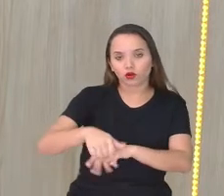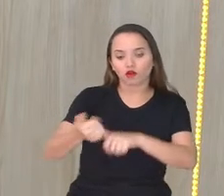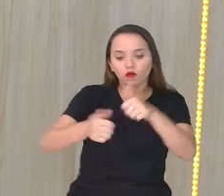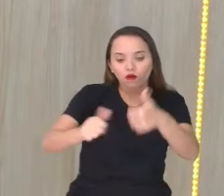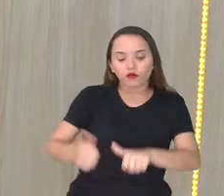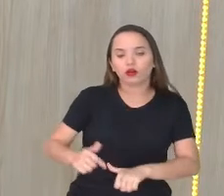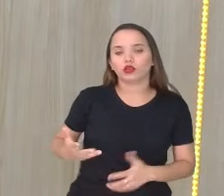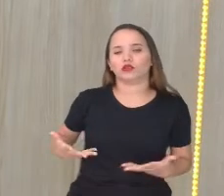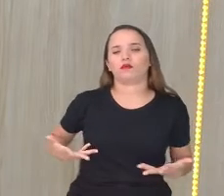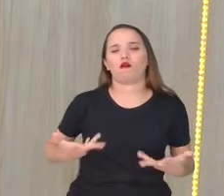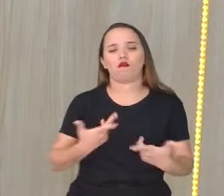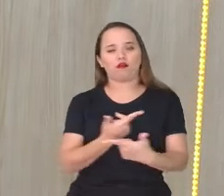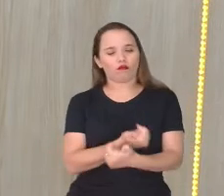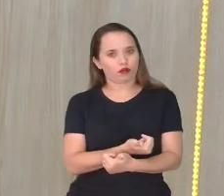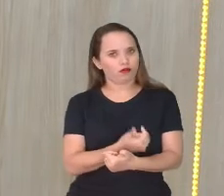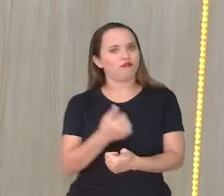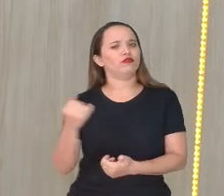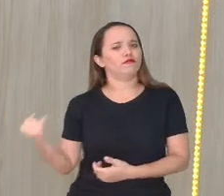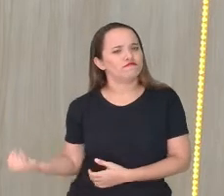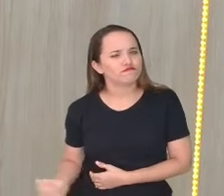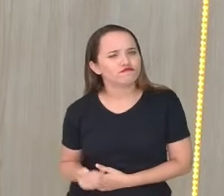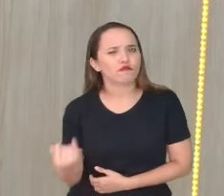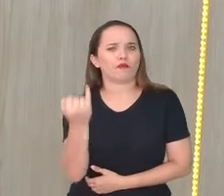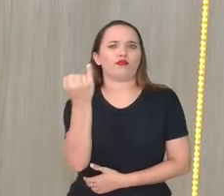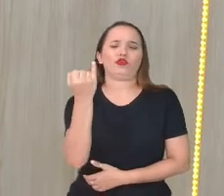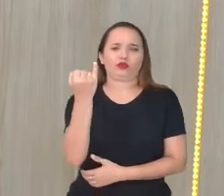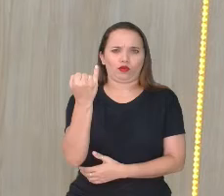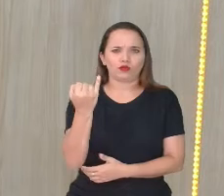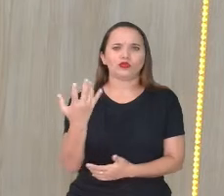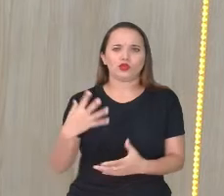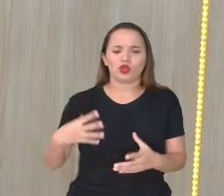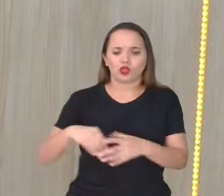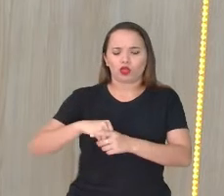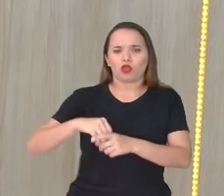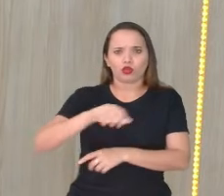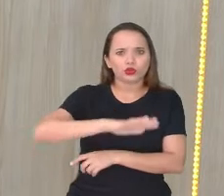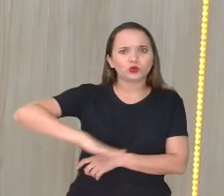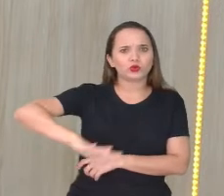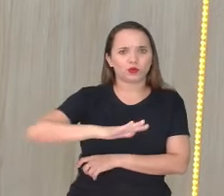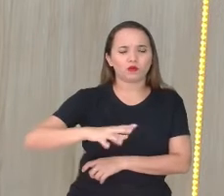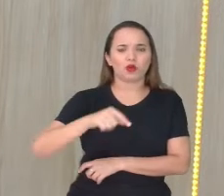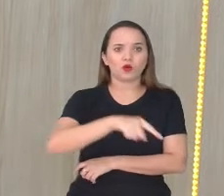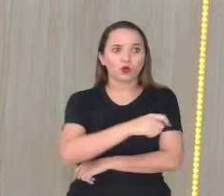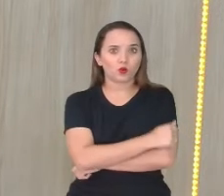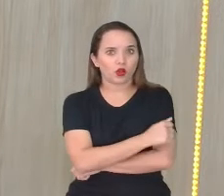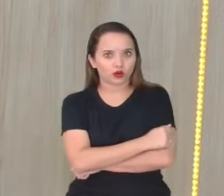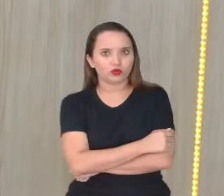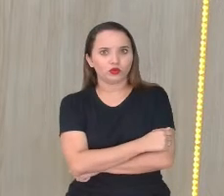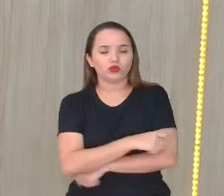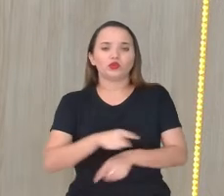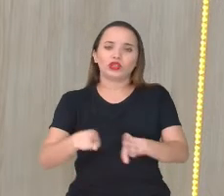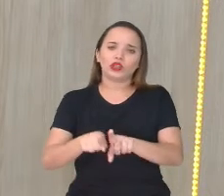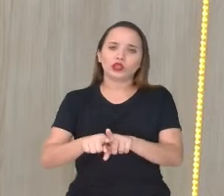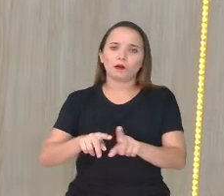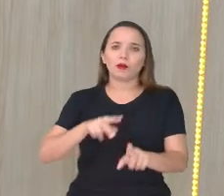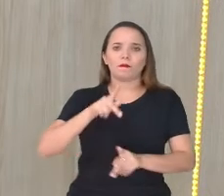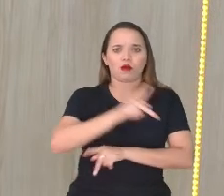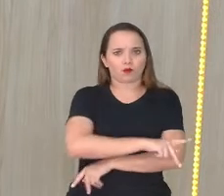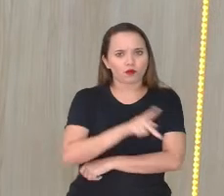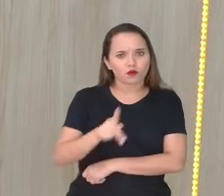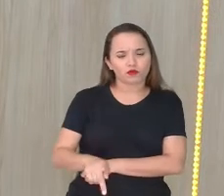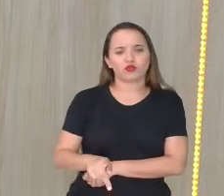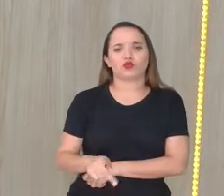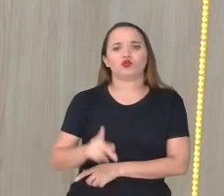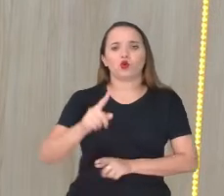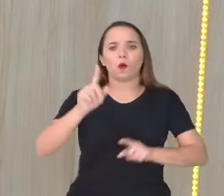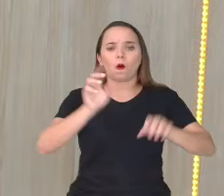maravilhosa que tem uma importância muito significativa para esse estudante e para o professor planejar